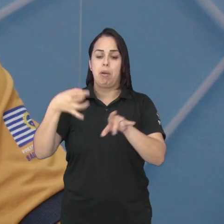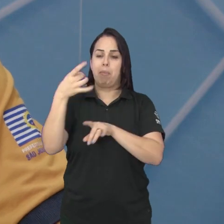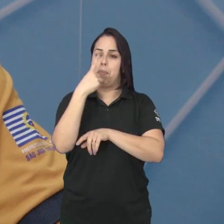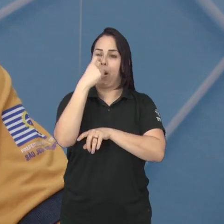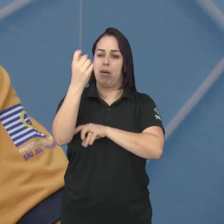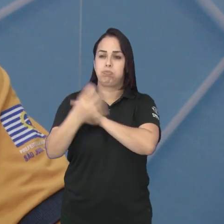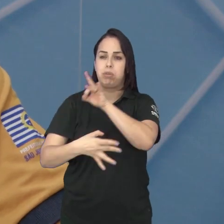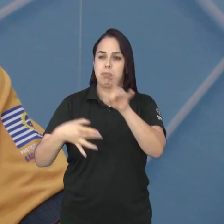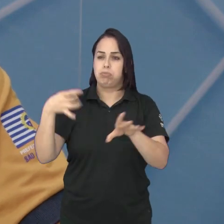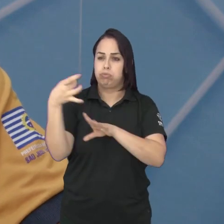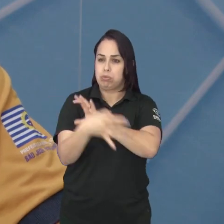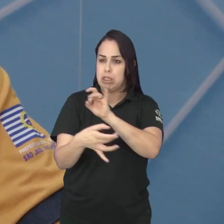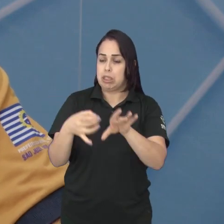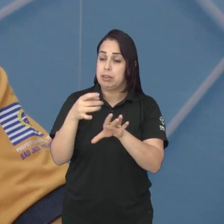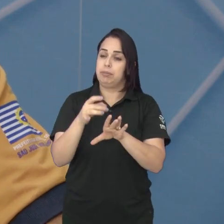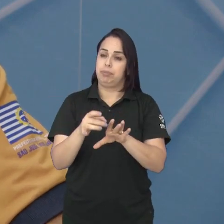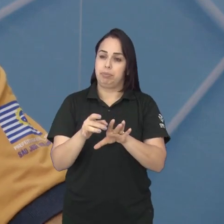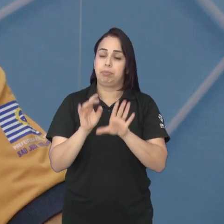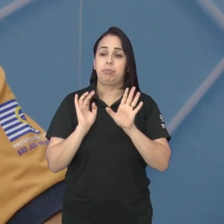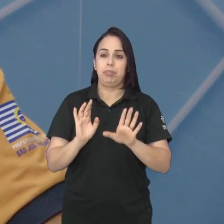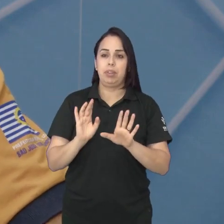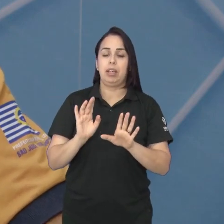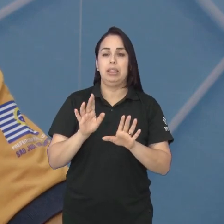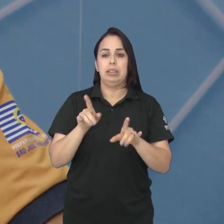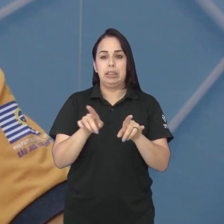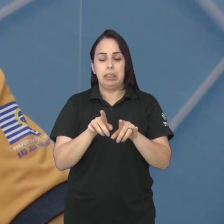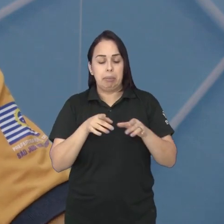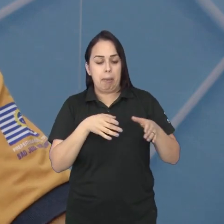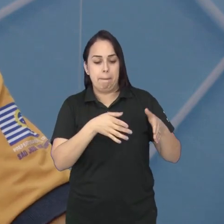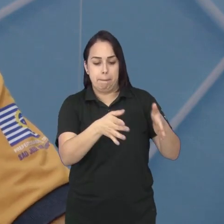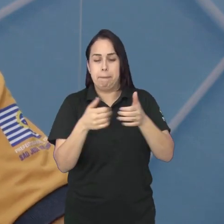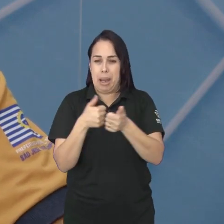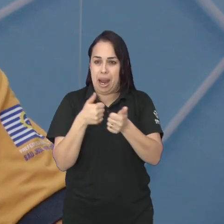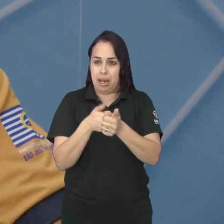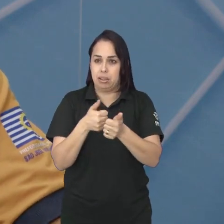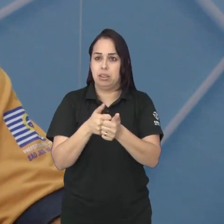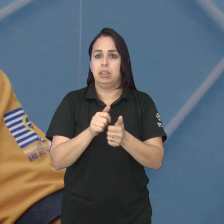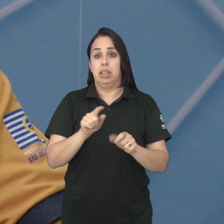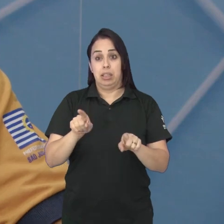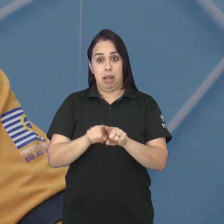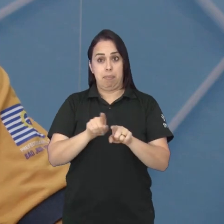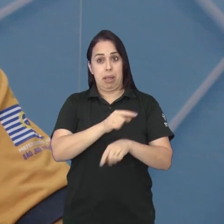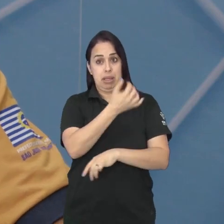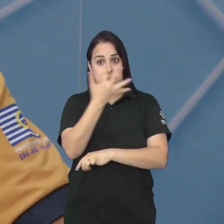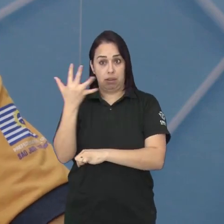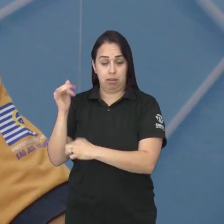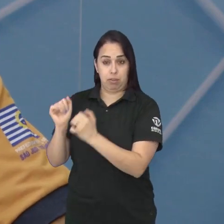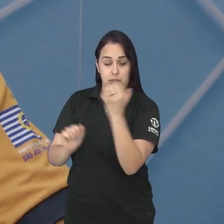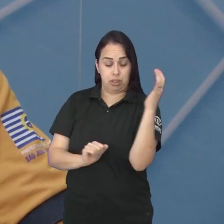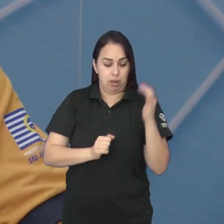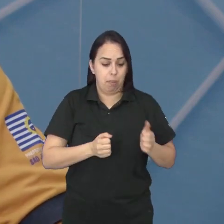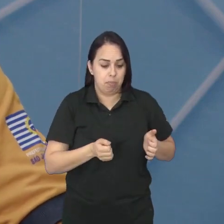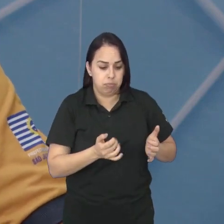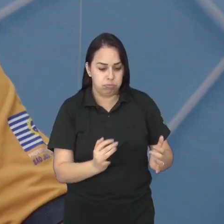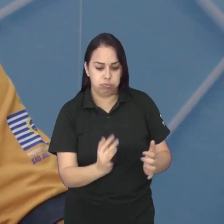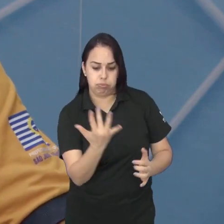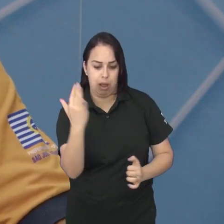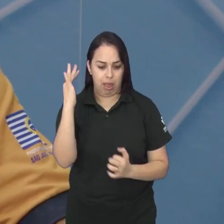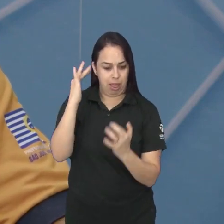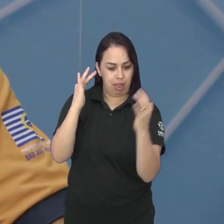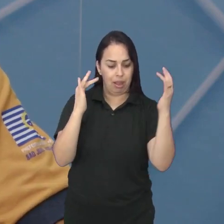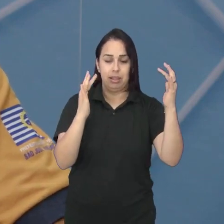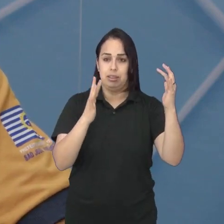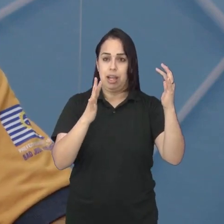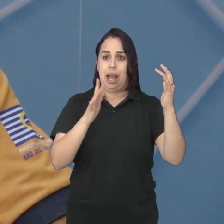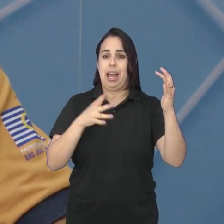acaba jogando nas margens dos córregos, também a própria vegetação, né, que cresce, e isso impede